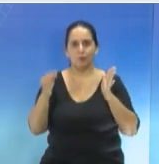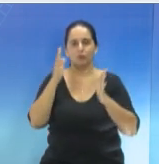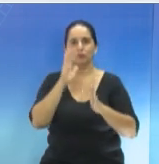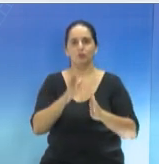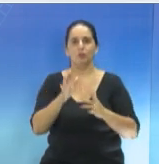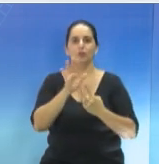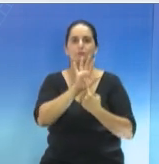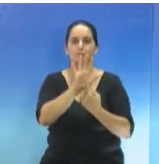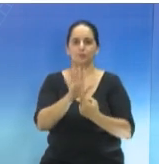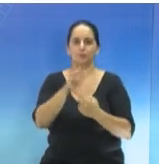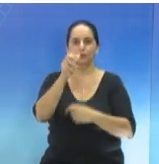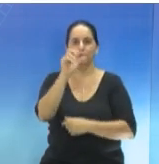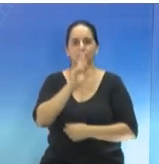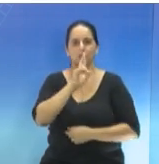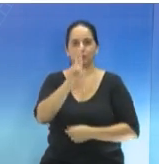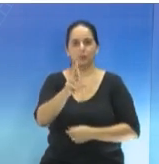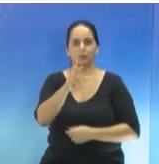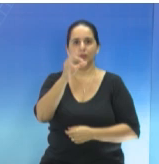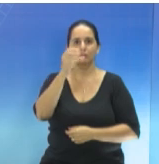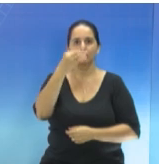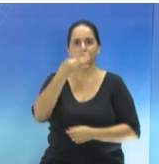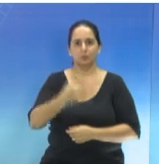Então, como já vimos a letra